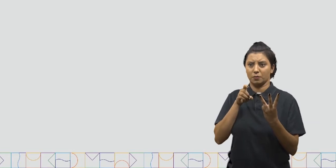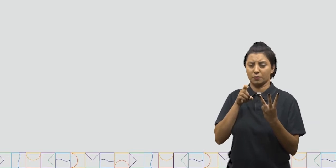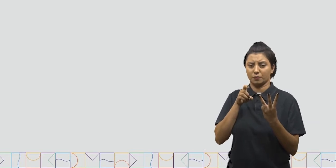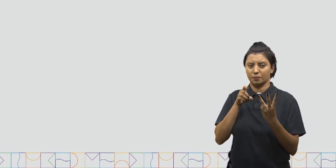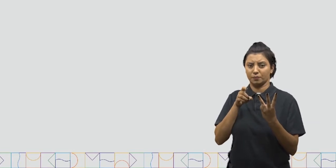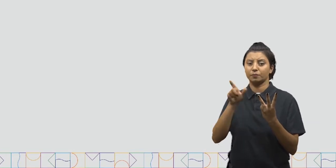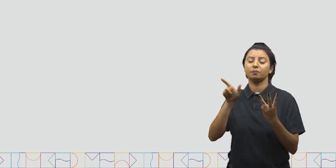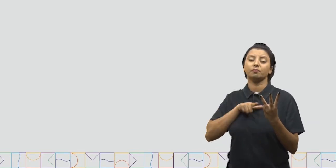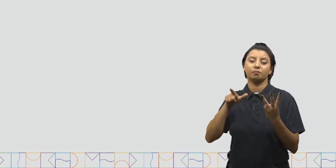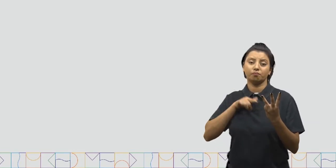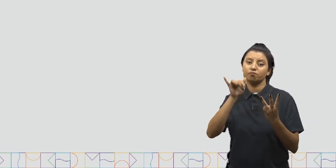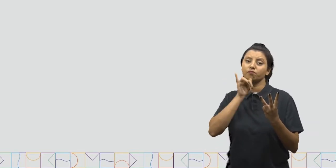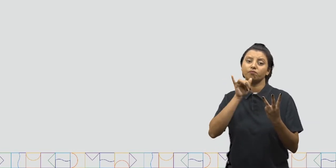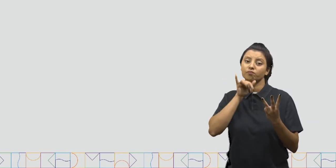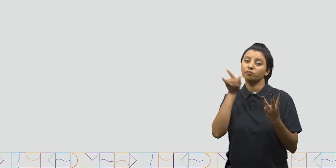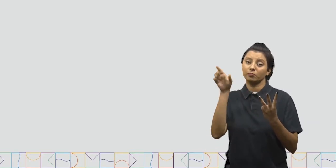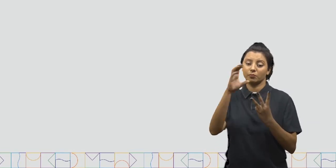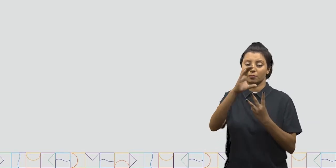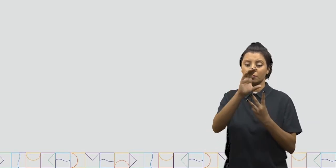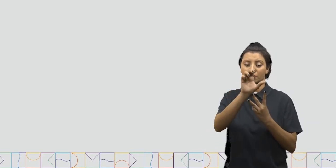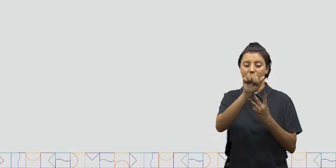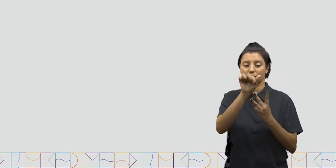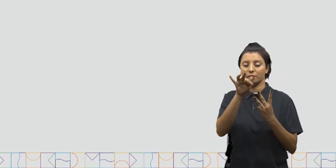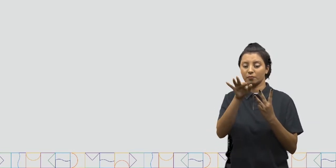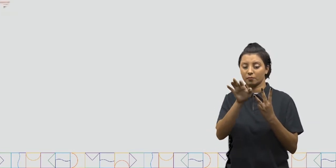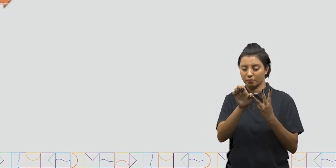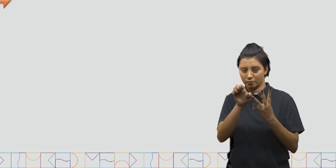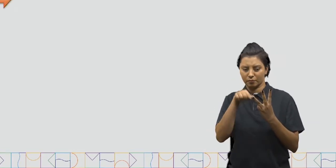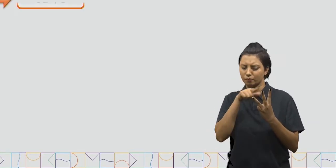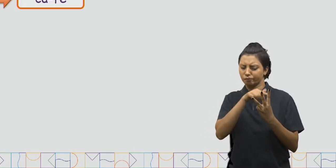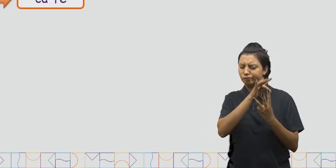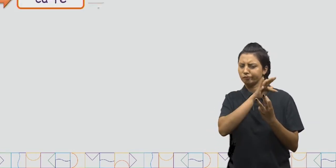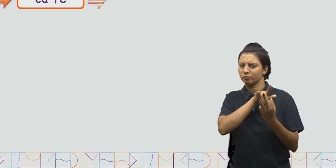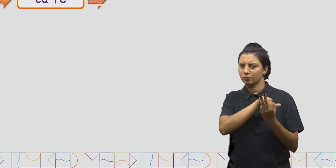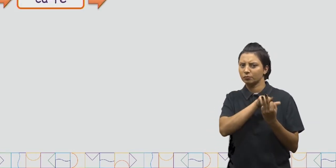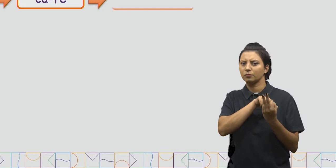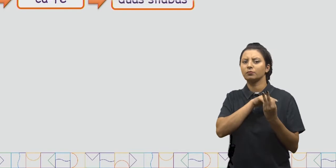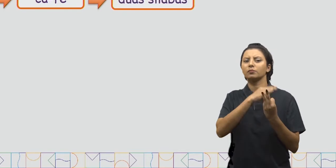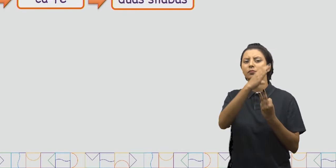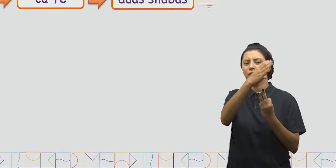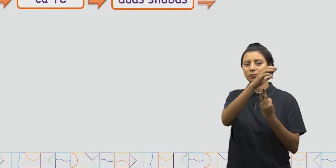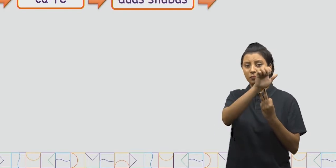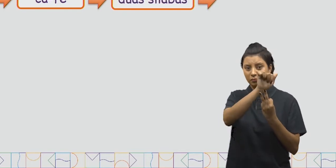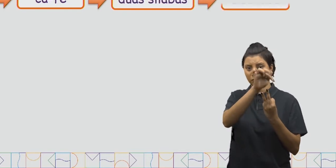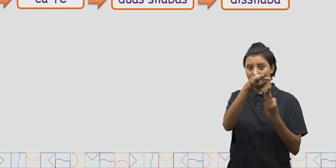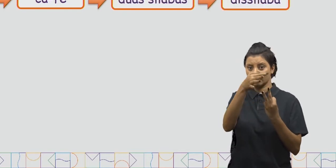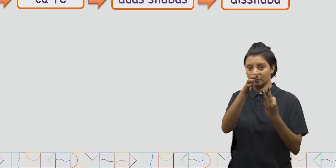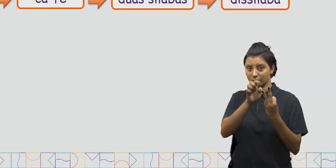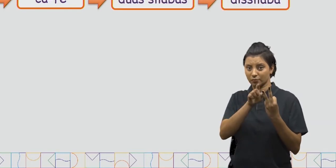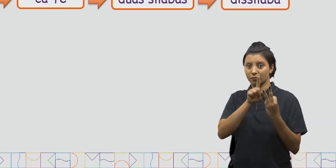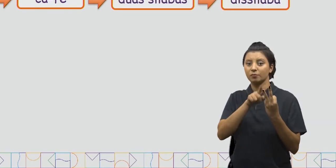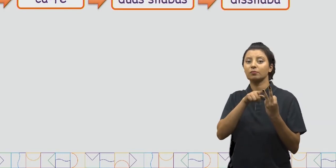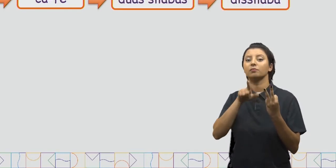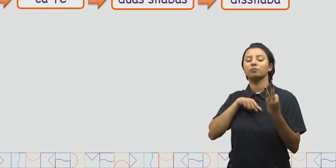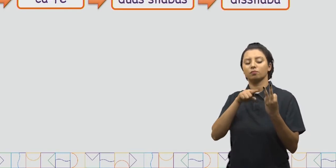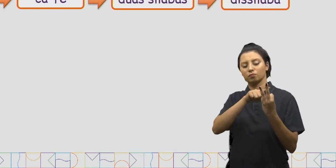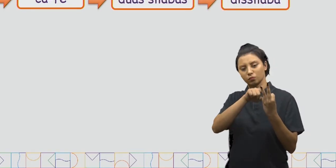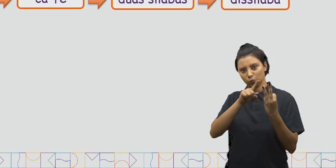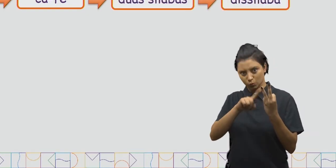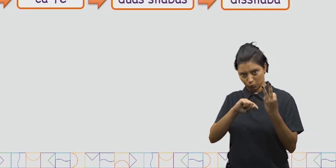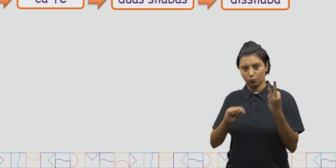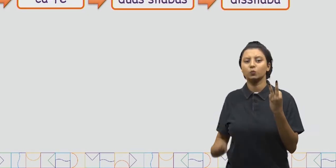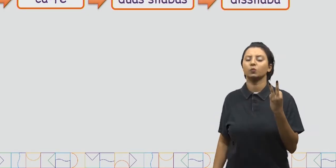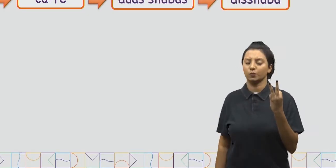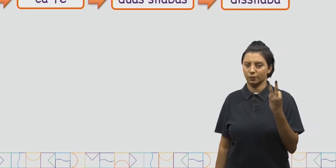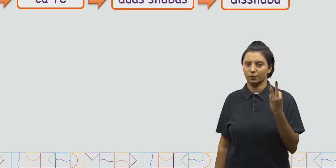oxítona. Temos como exemplo a palavra café. Ao dividirmos a palavra café, vemos que ela possui